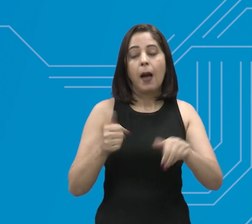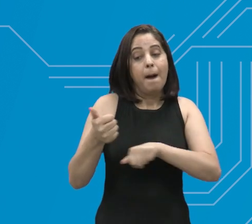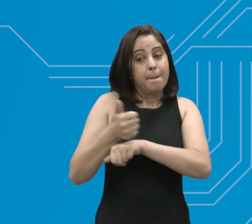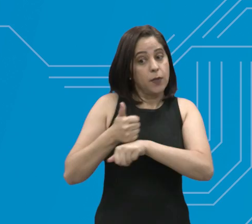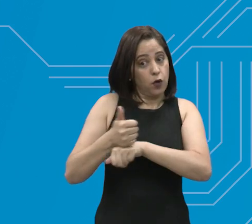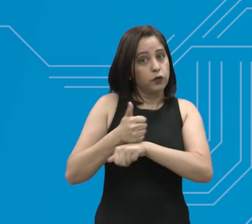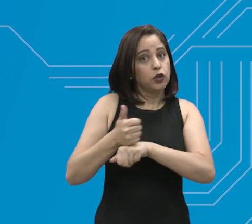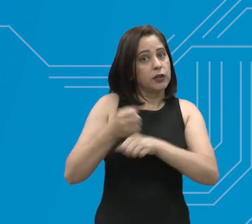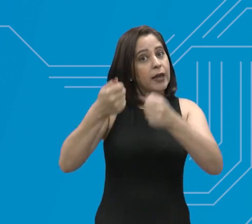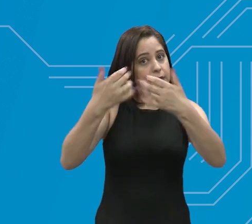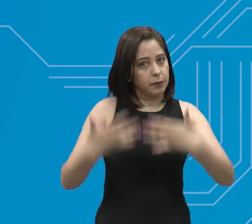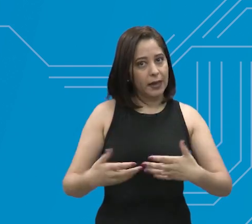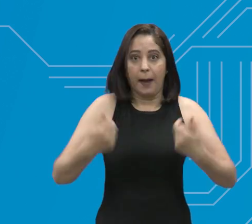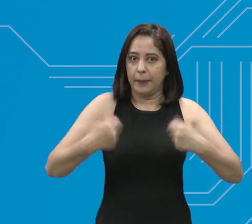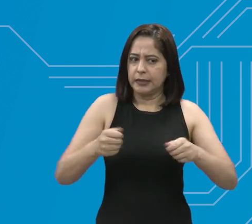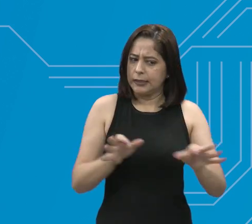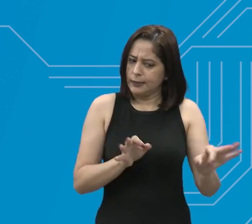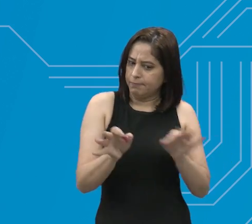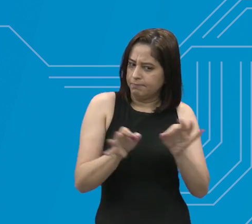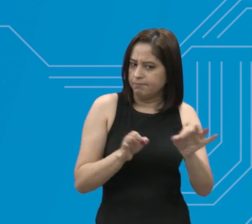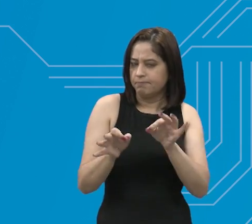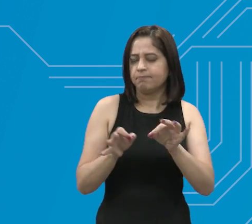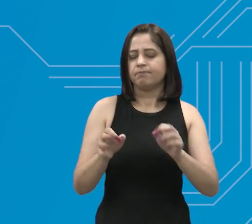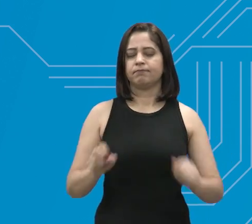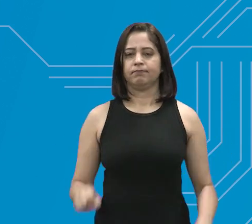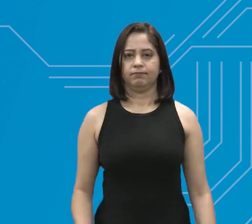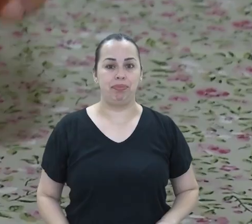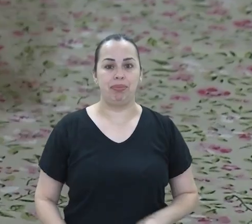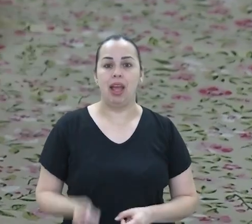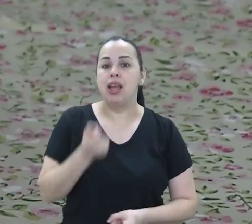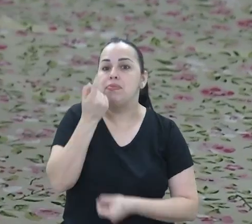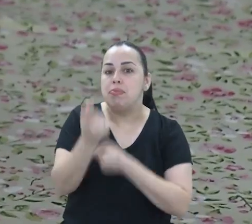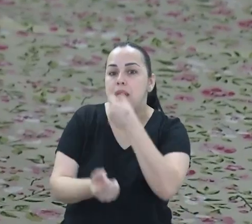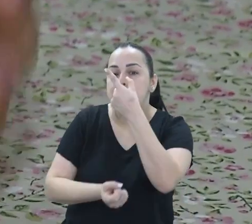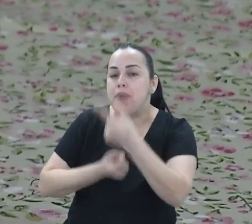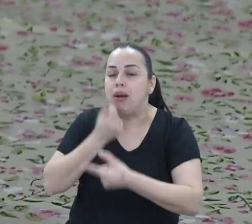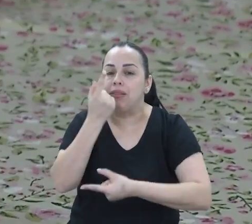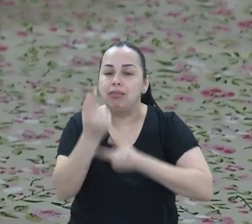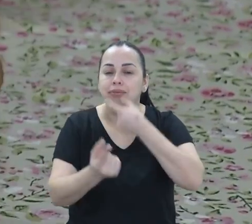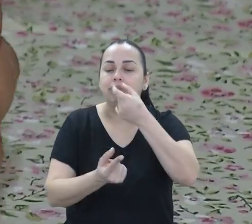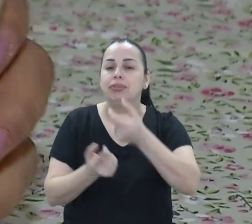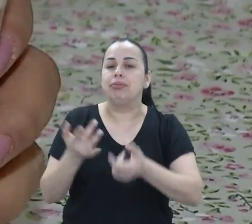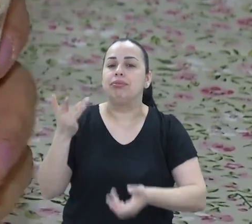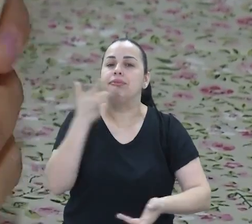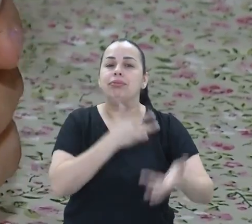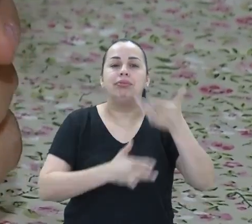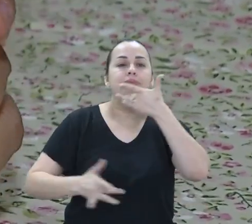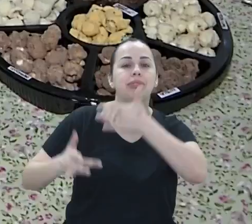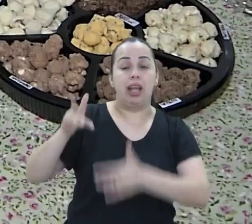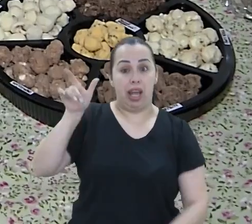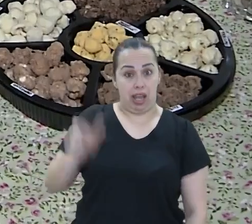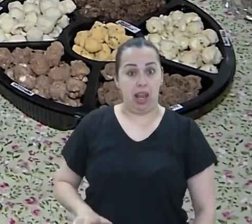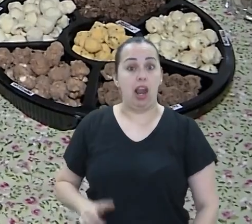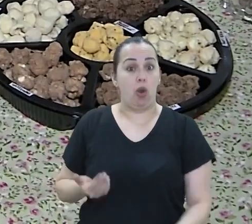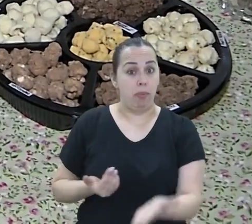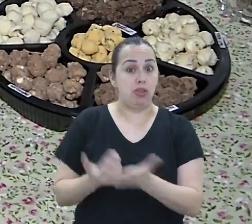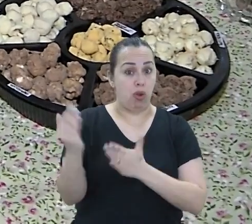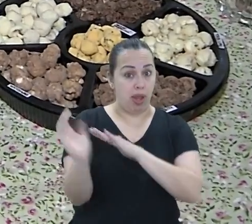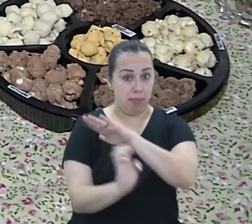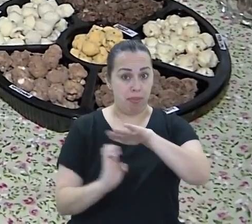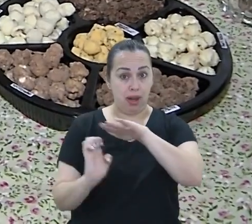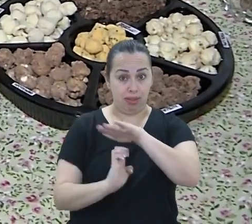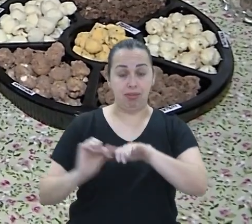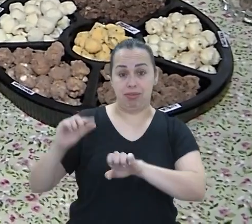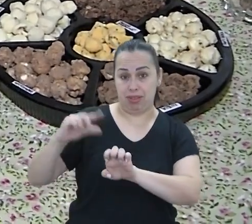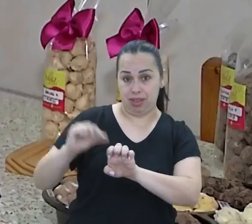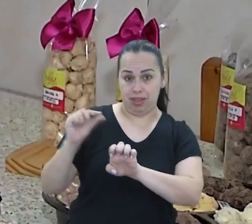serviço, especialistas afirmam que é preciso planejamento. As pipocas gourmet foram a motivação para Priscila começar